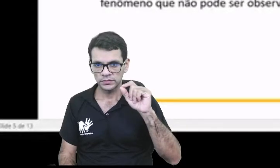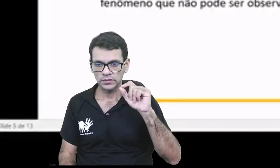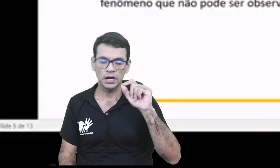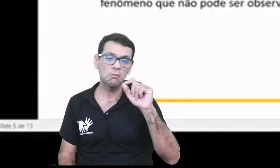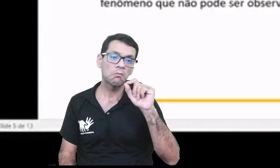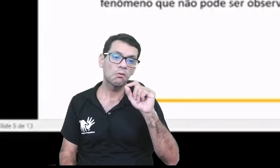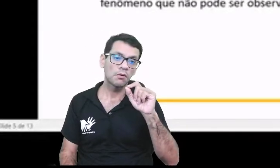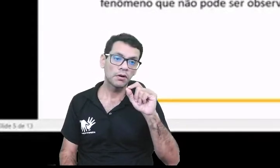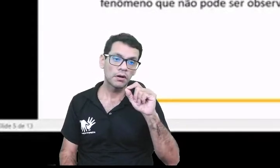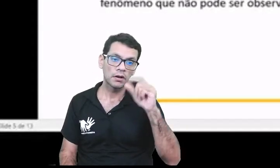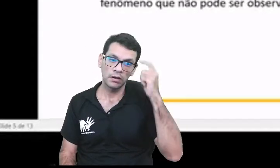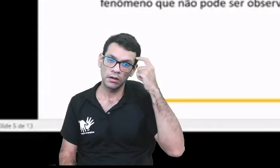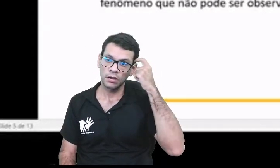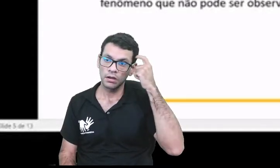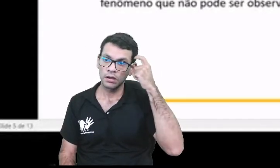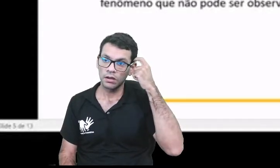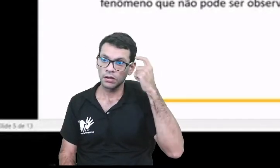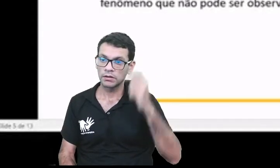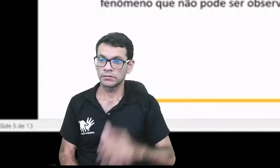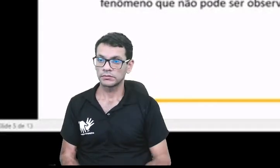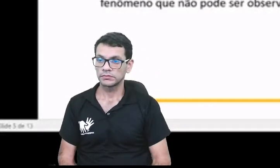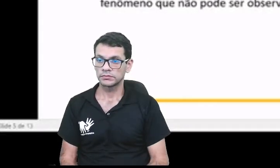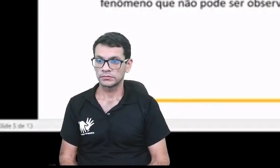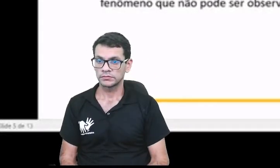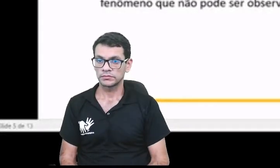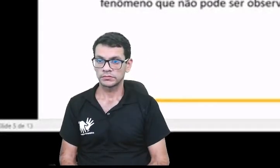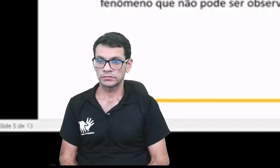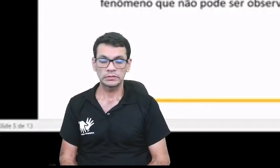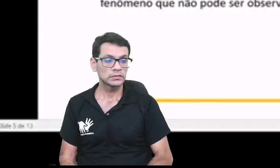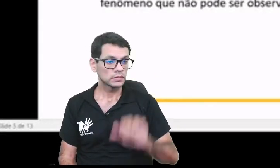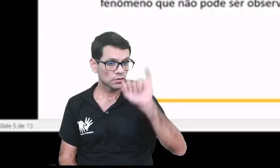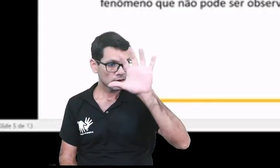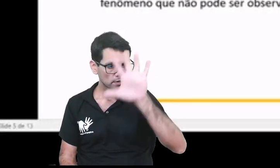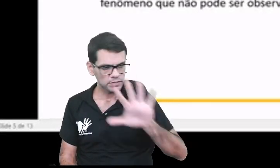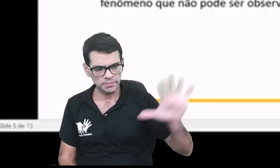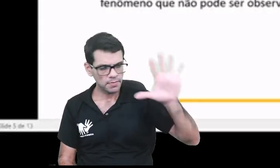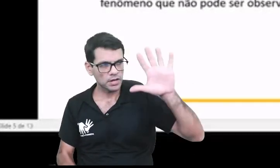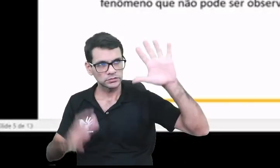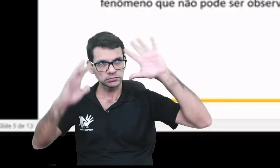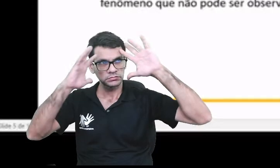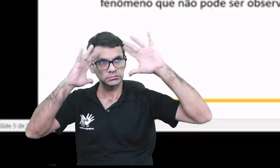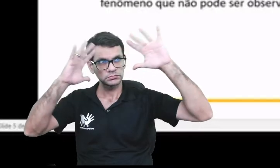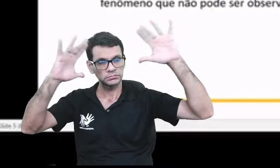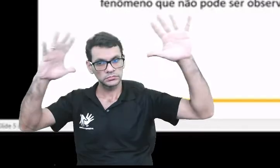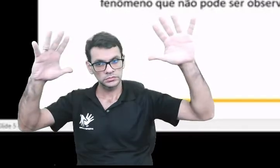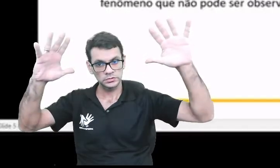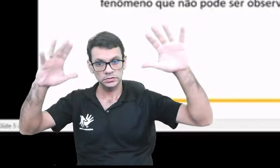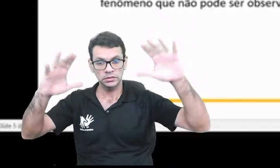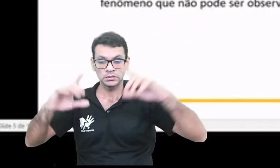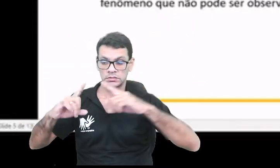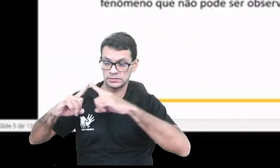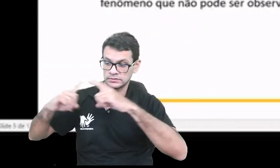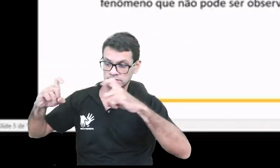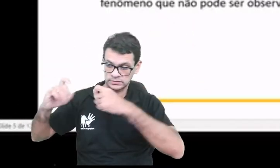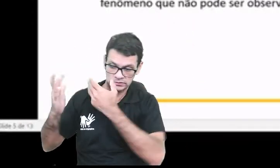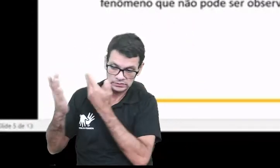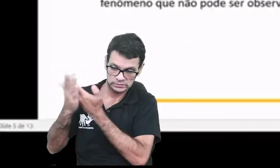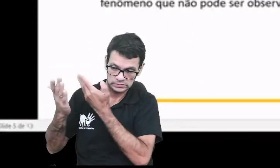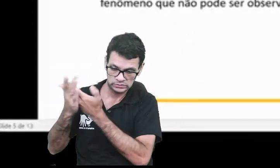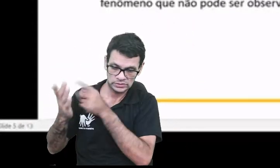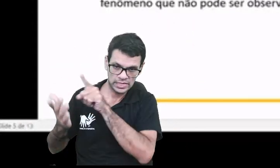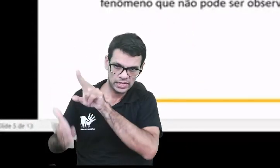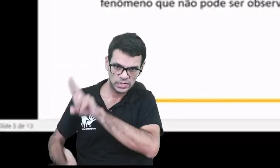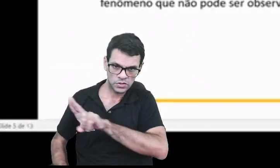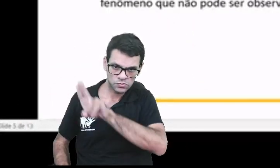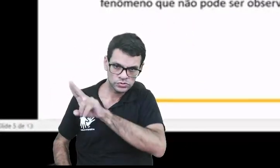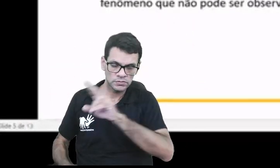mais são do que uma imagem mental que o cientista vai utilizar, né, para